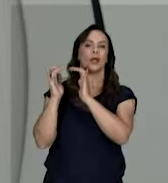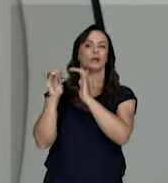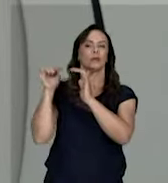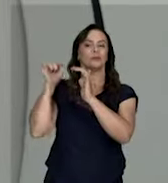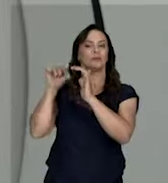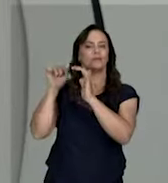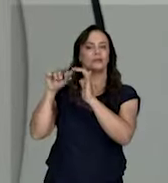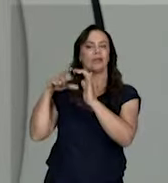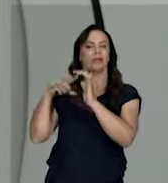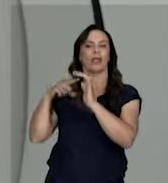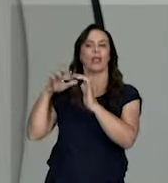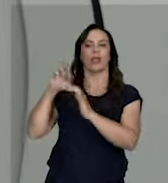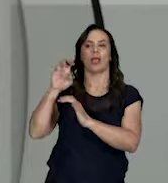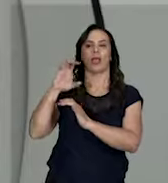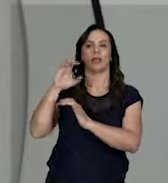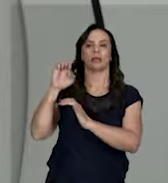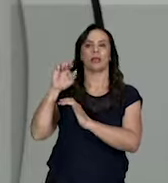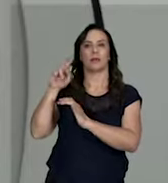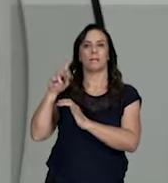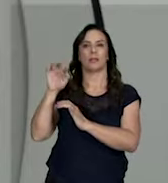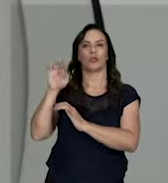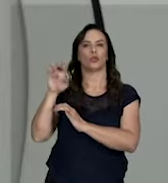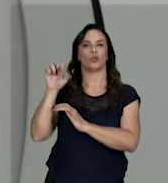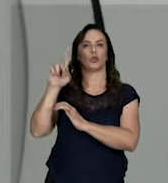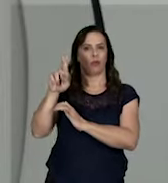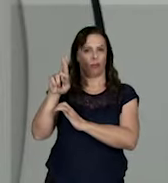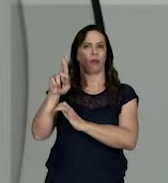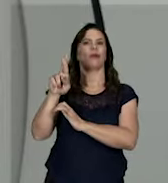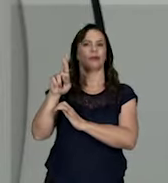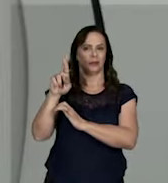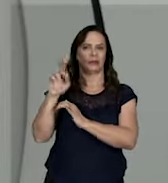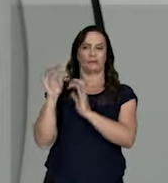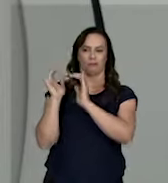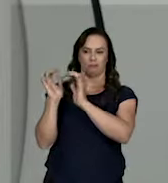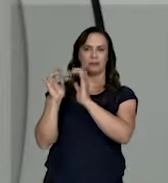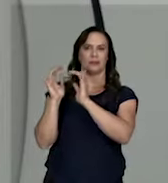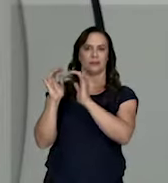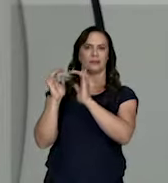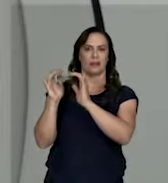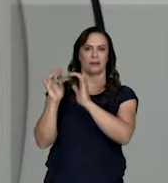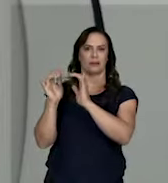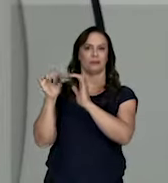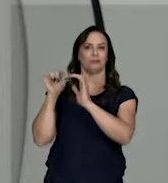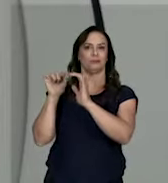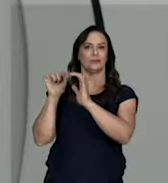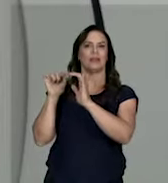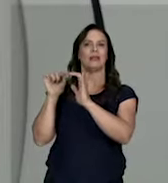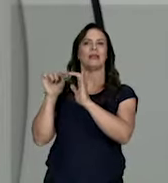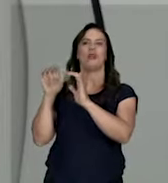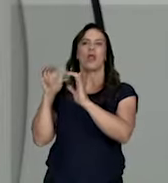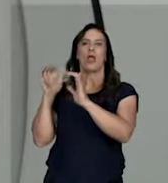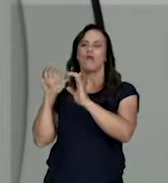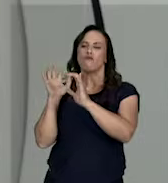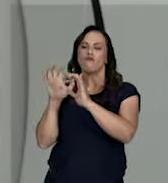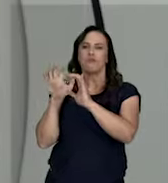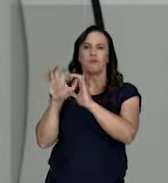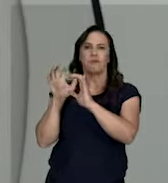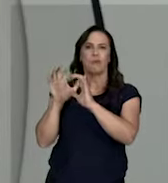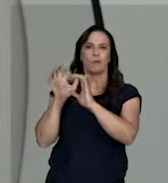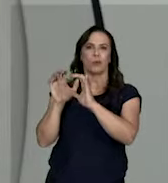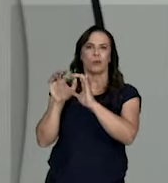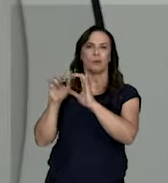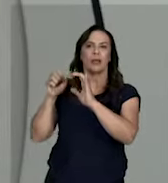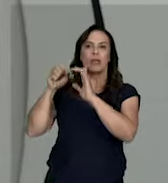se liga a receptores cerebrais que ocorre uma liberação da dopamina. Essa dopamina é